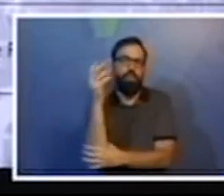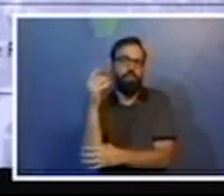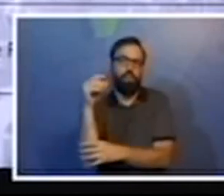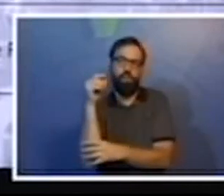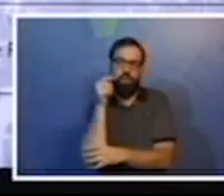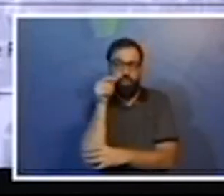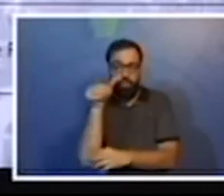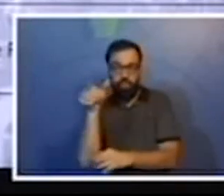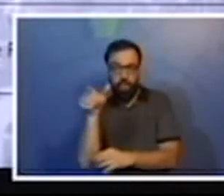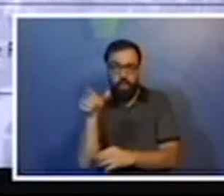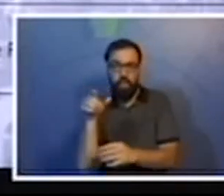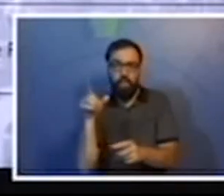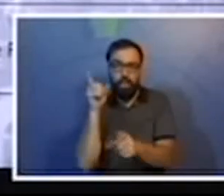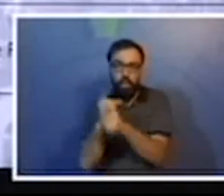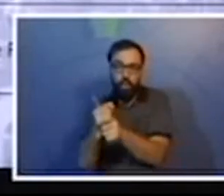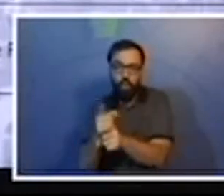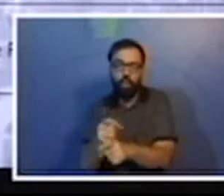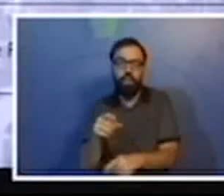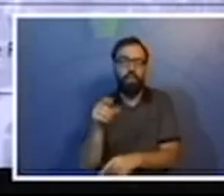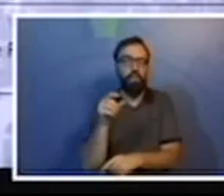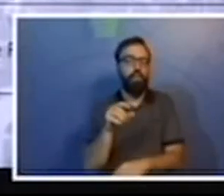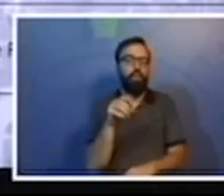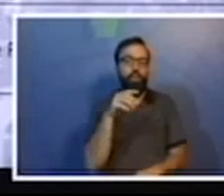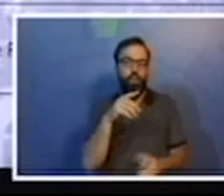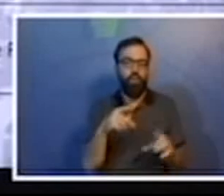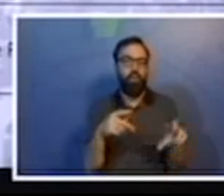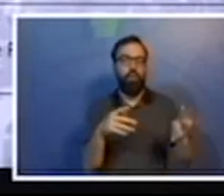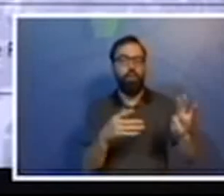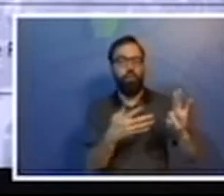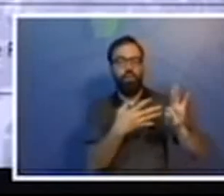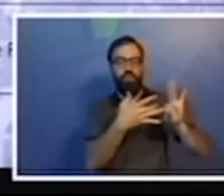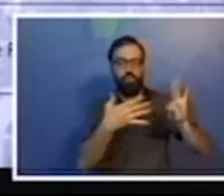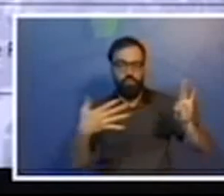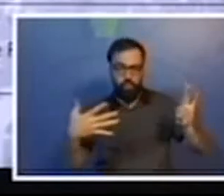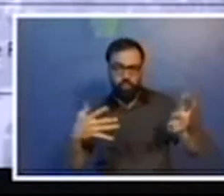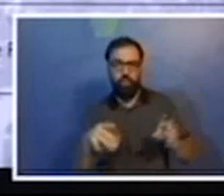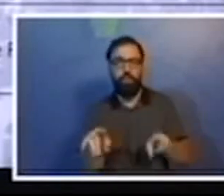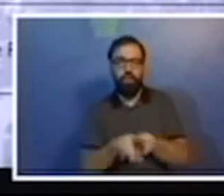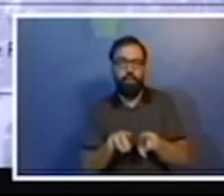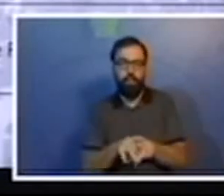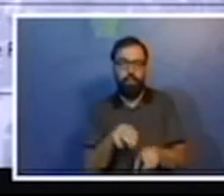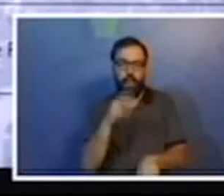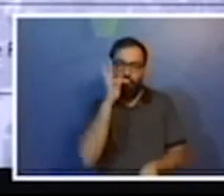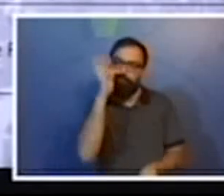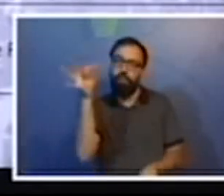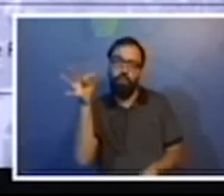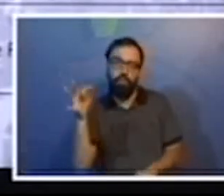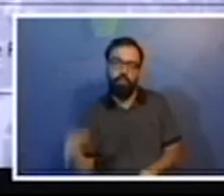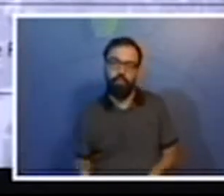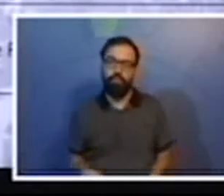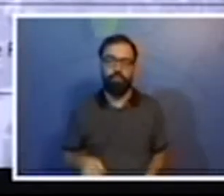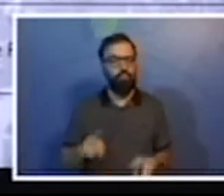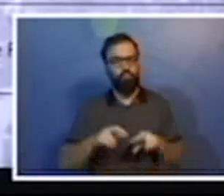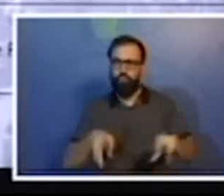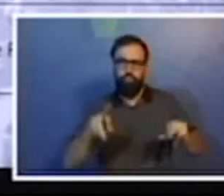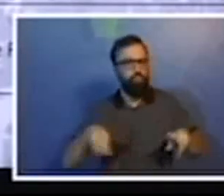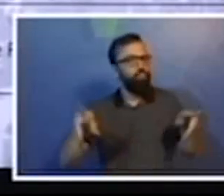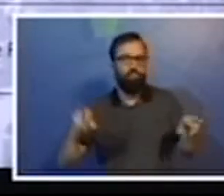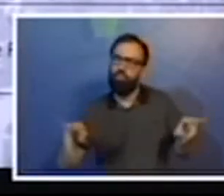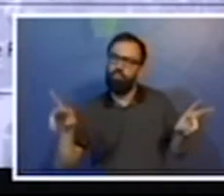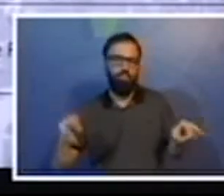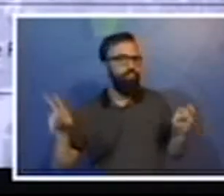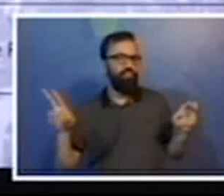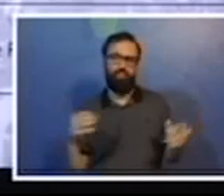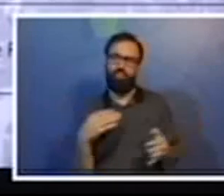flor e fruto exemplo Vitória Régia cacto cana-de-açúcar Carrapicho mamoeiro